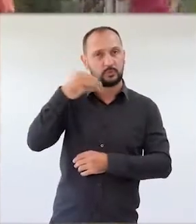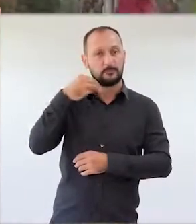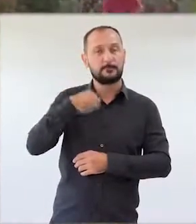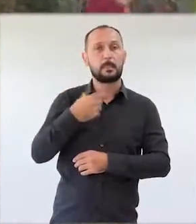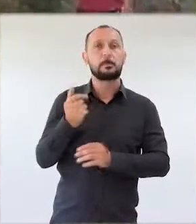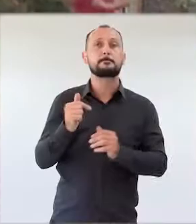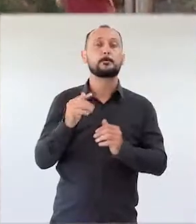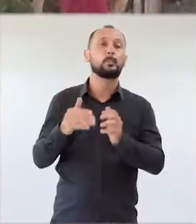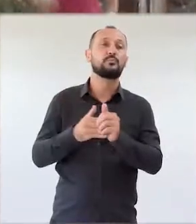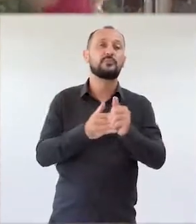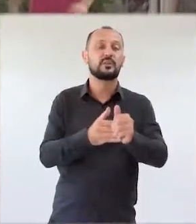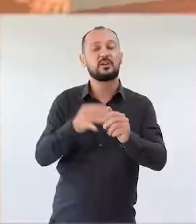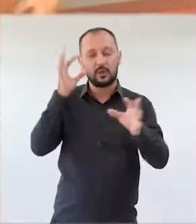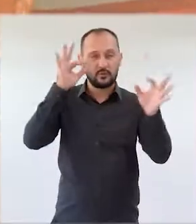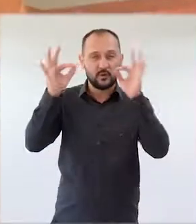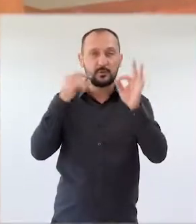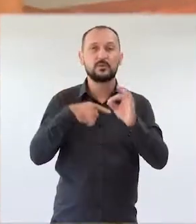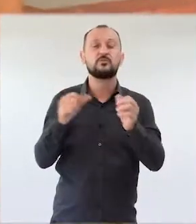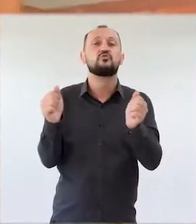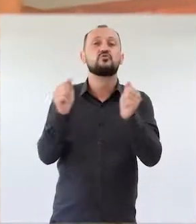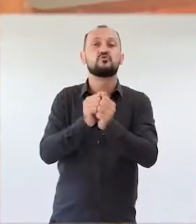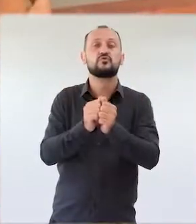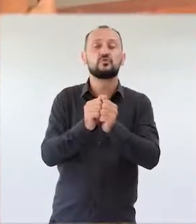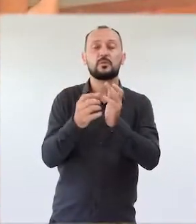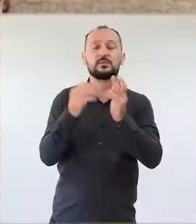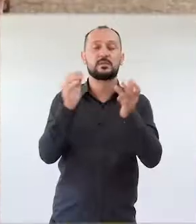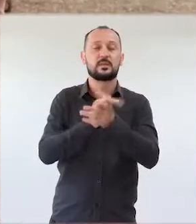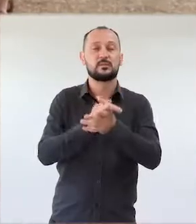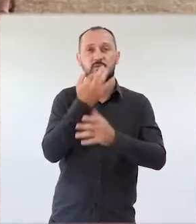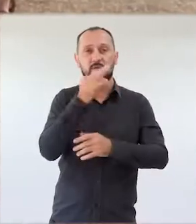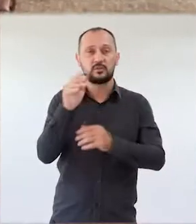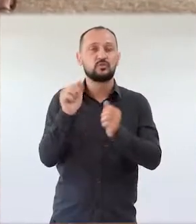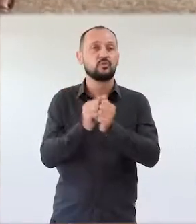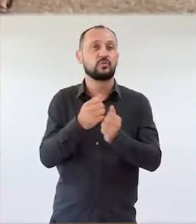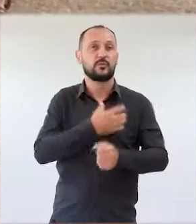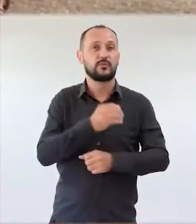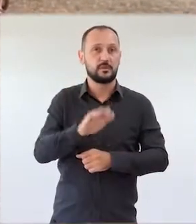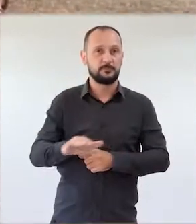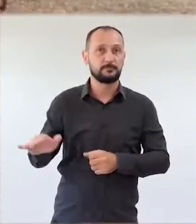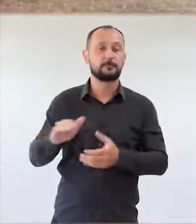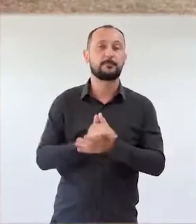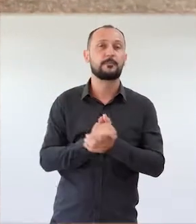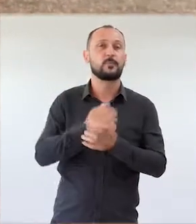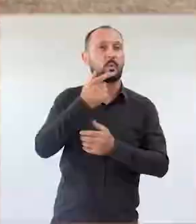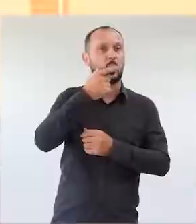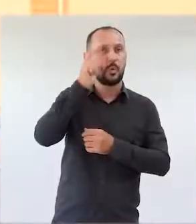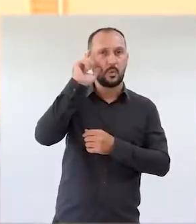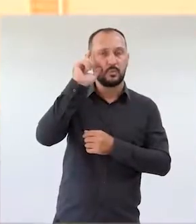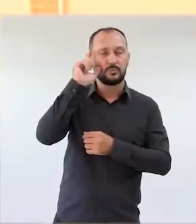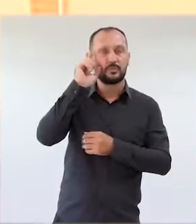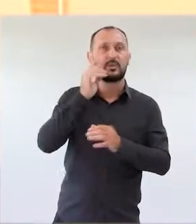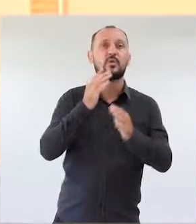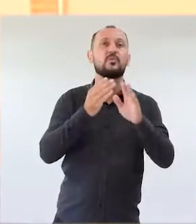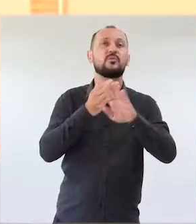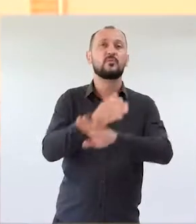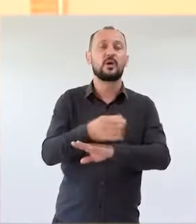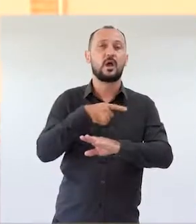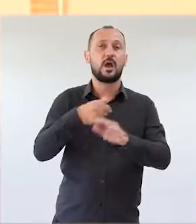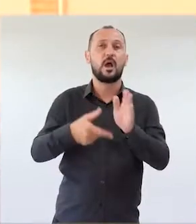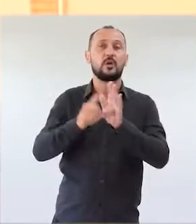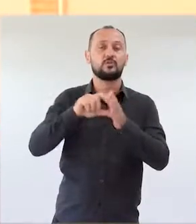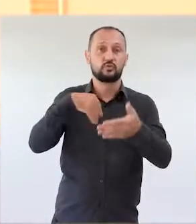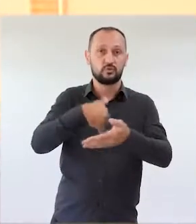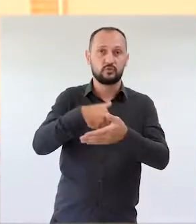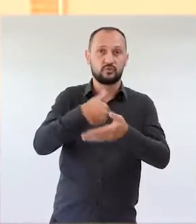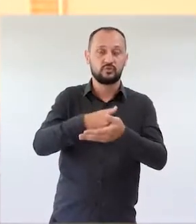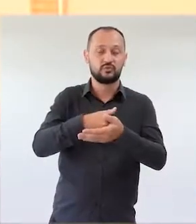na sua experiência de guia informal. Foi assim com esse casal de franceses e seus filhos. O casal, ontem, eu levei eles para,